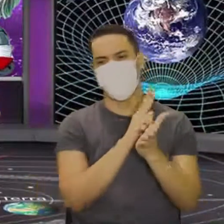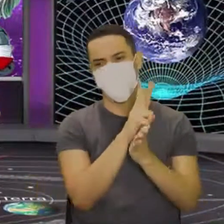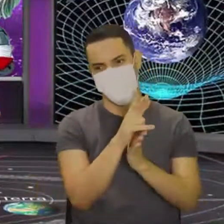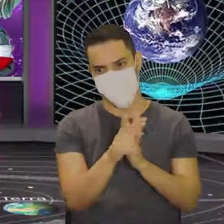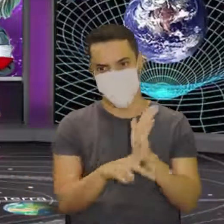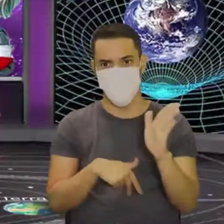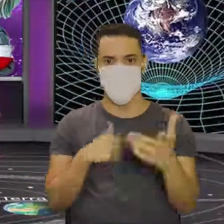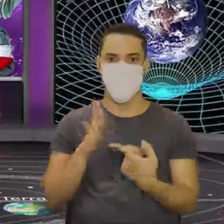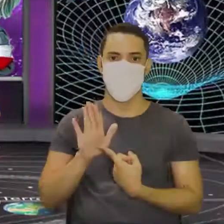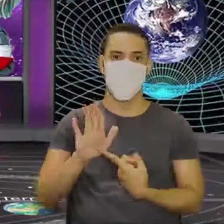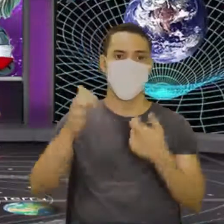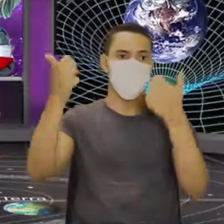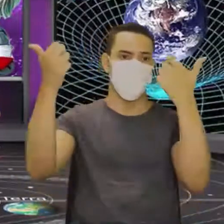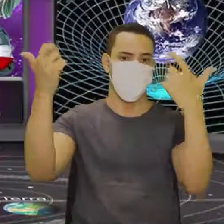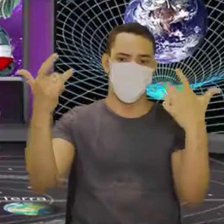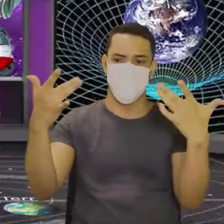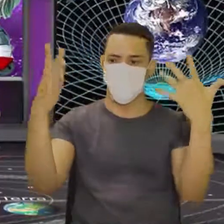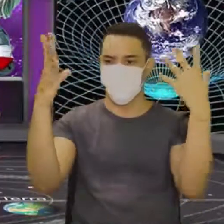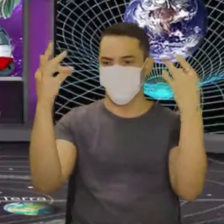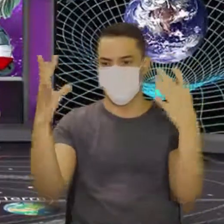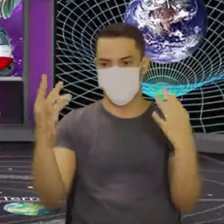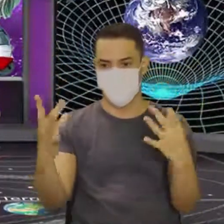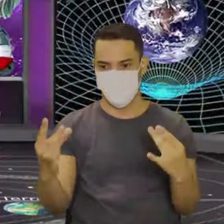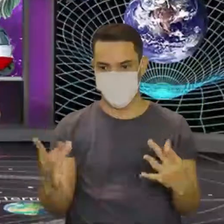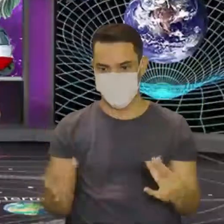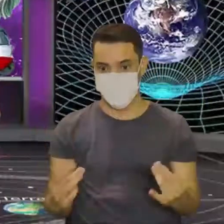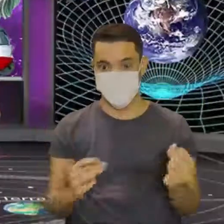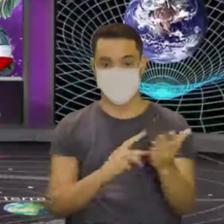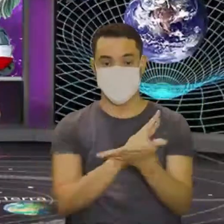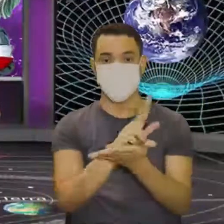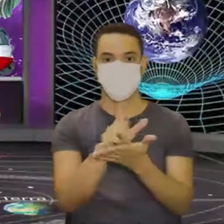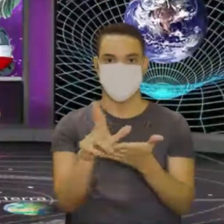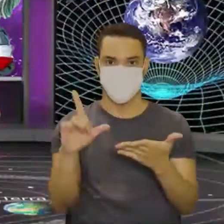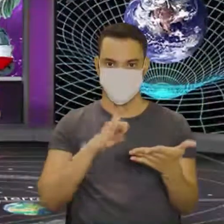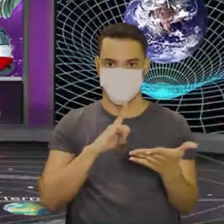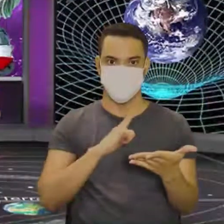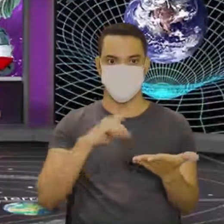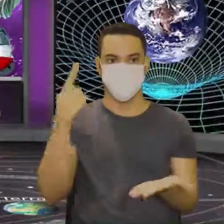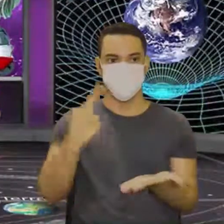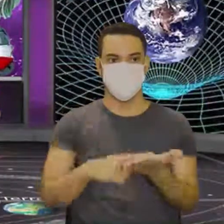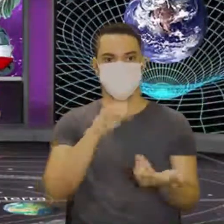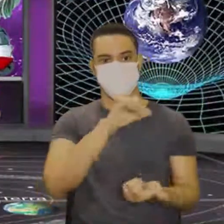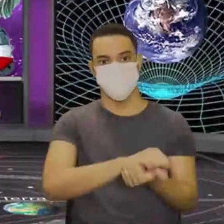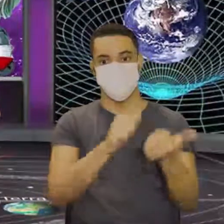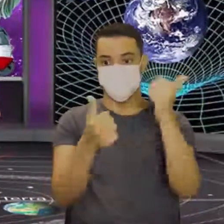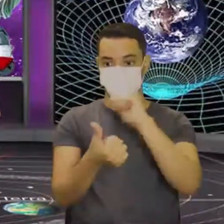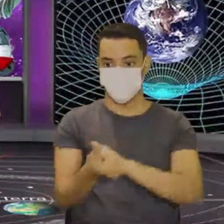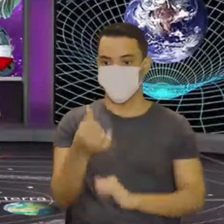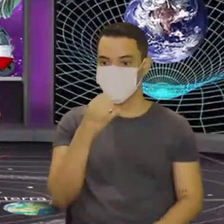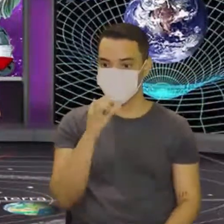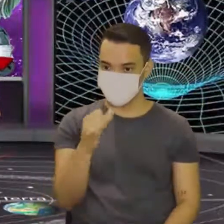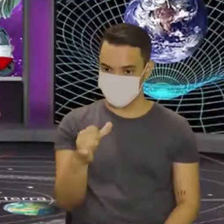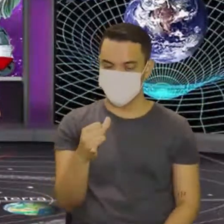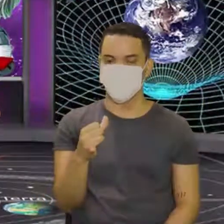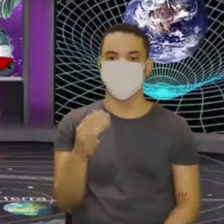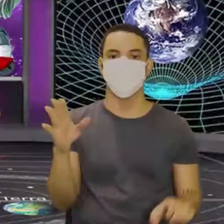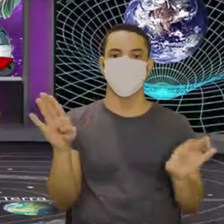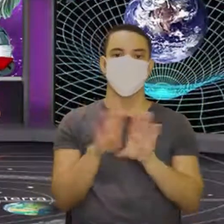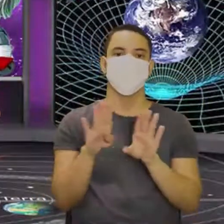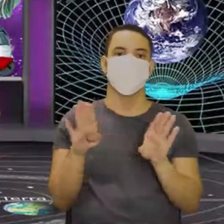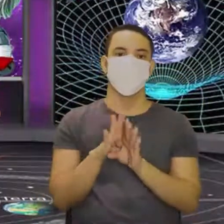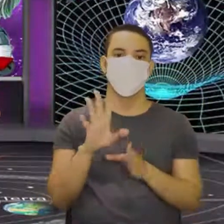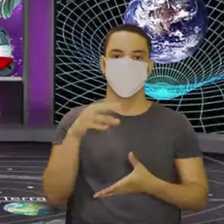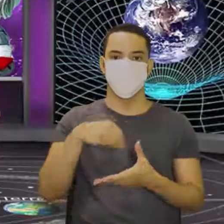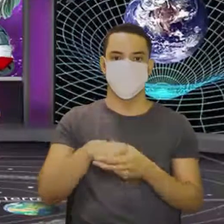vimos que, por definição, o gerador elétrico ele faz essa conversão de energia. Aí nós vimos lá no